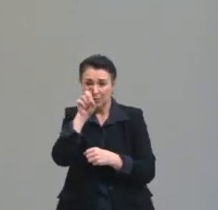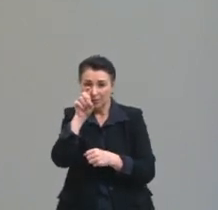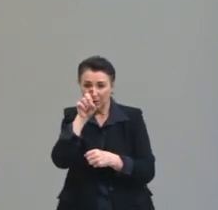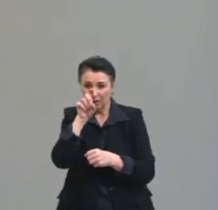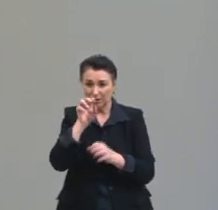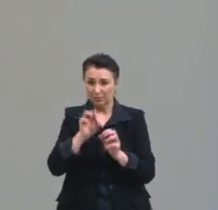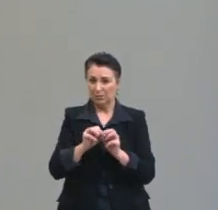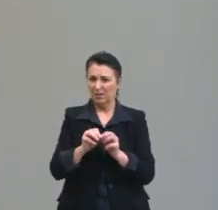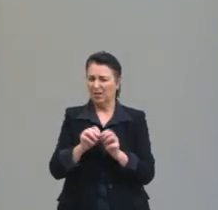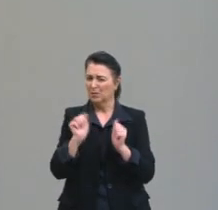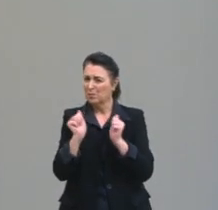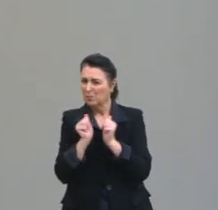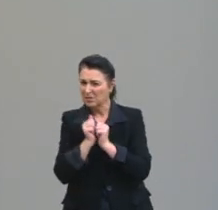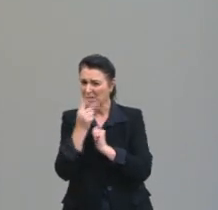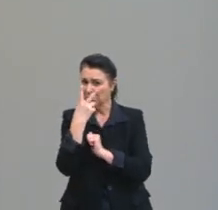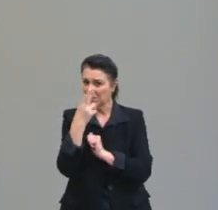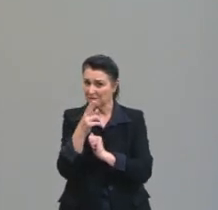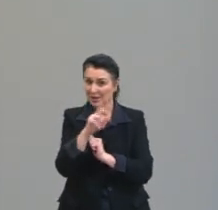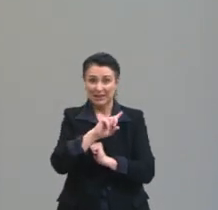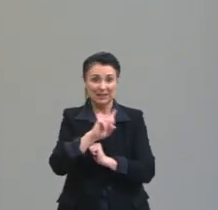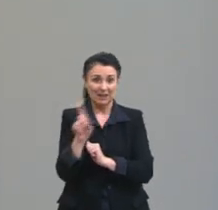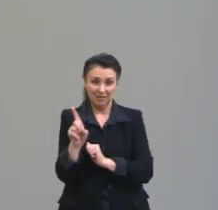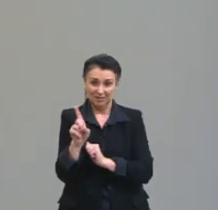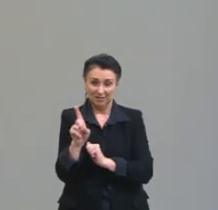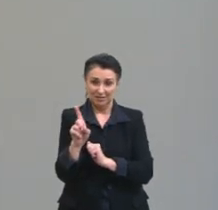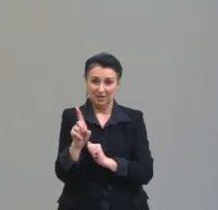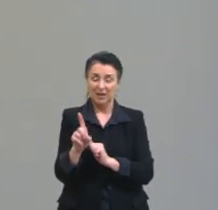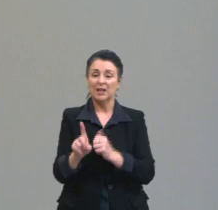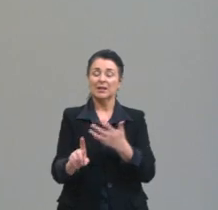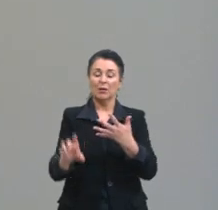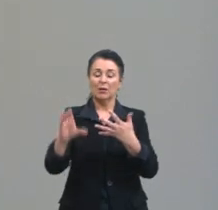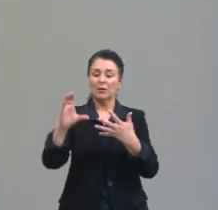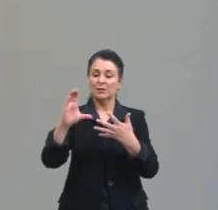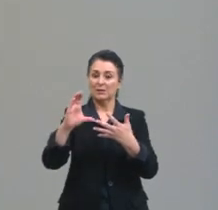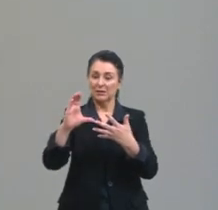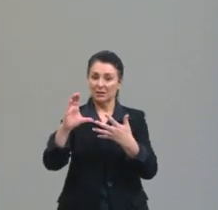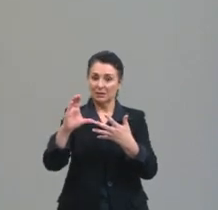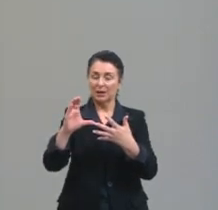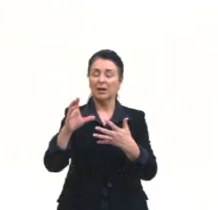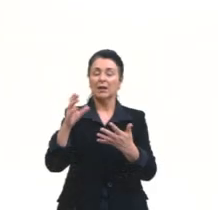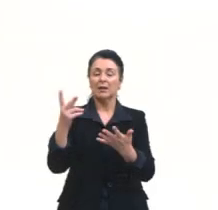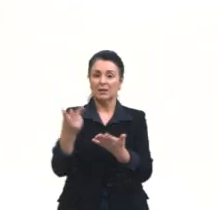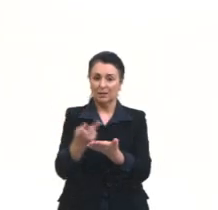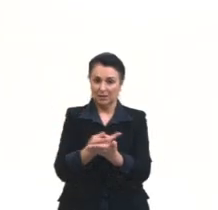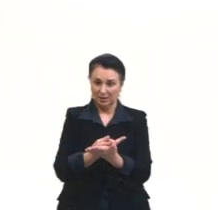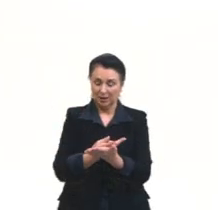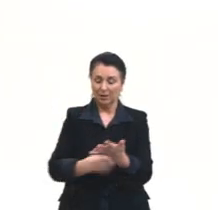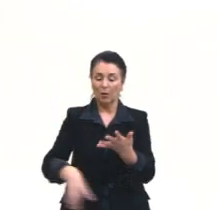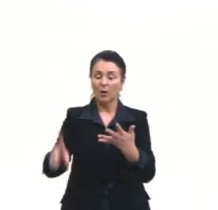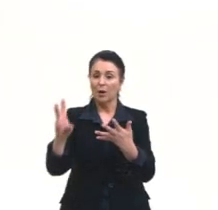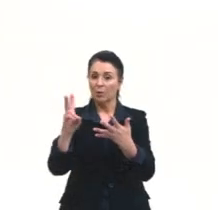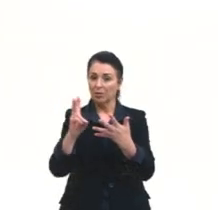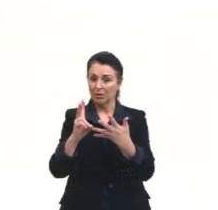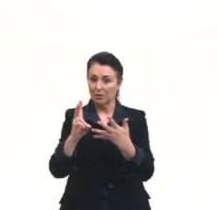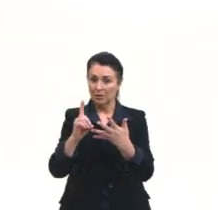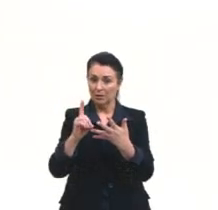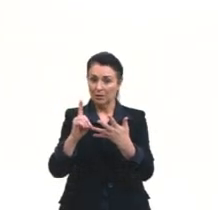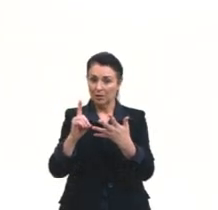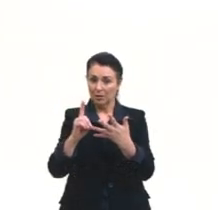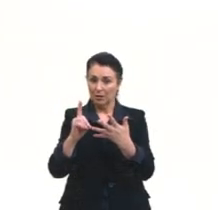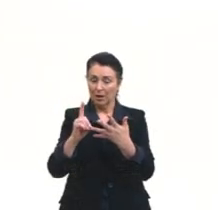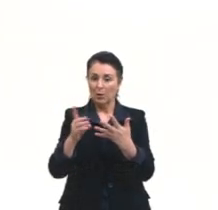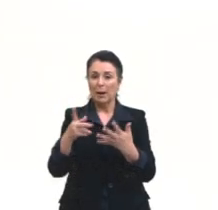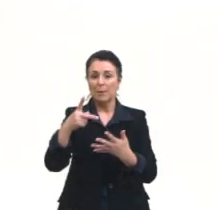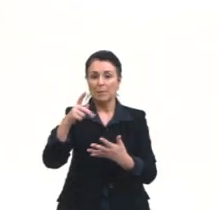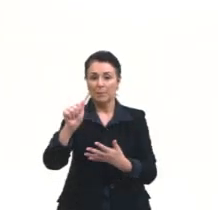tem a mesma distância então não é a letra C está errada nem correta letra d a papa